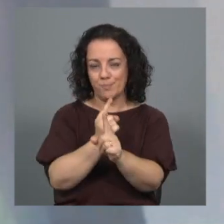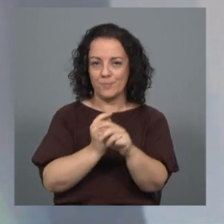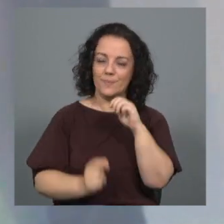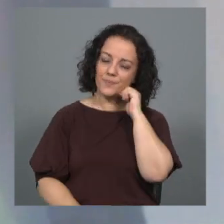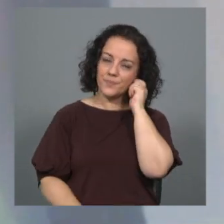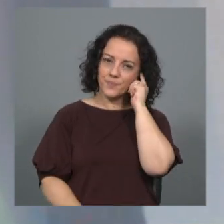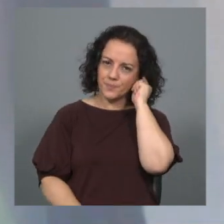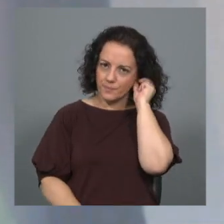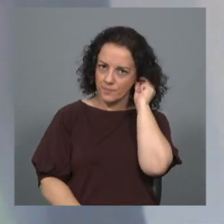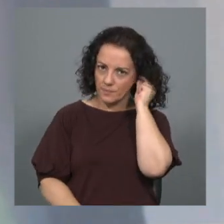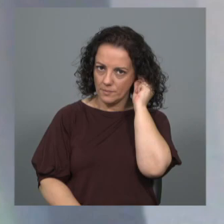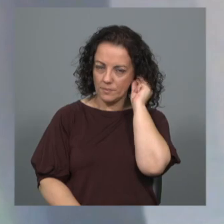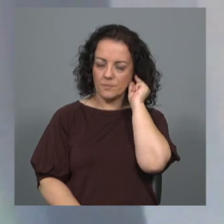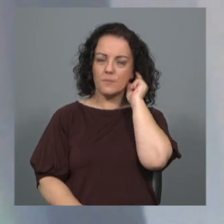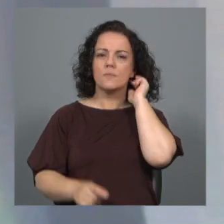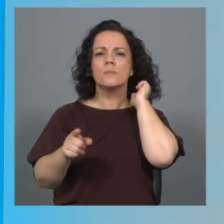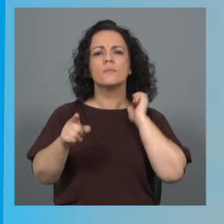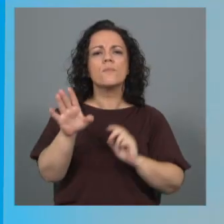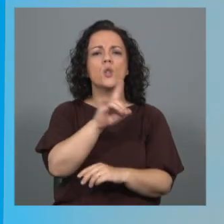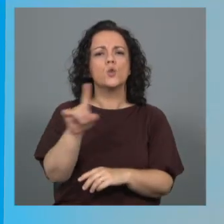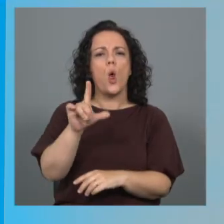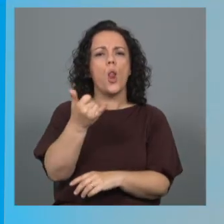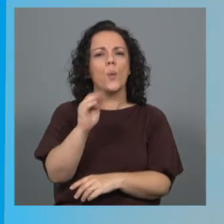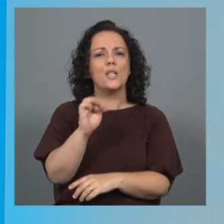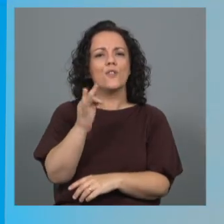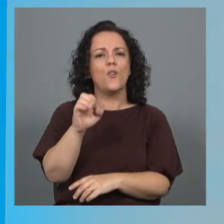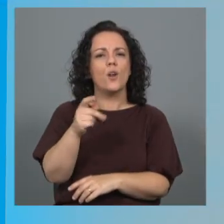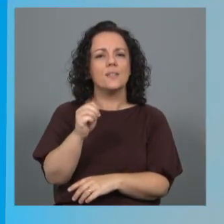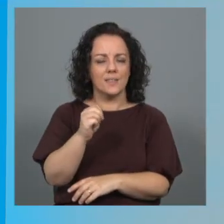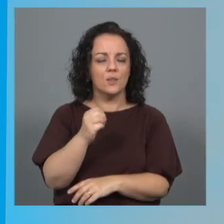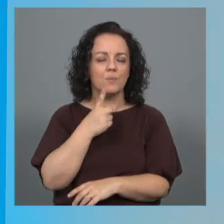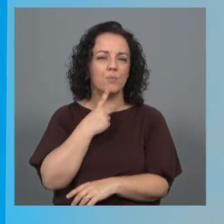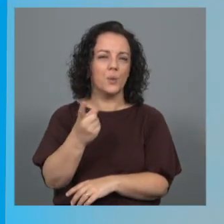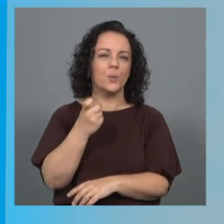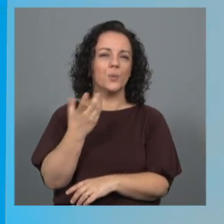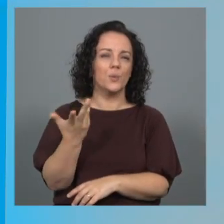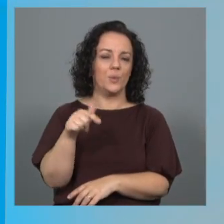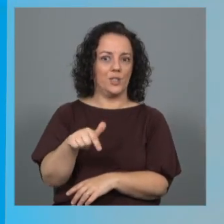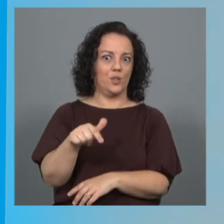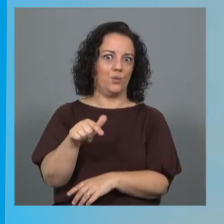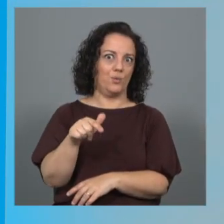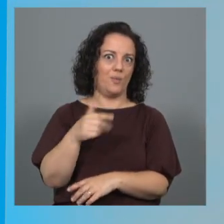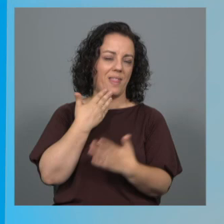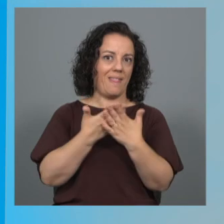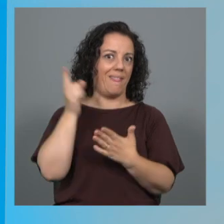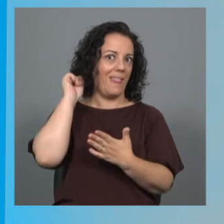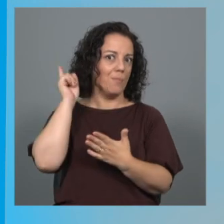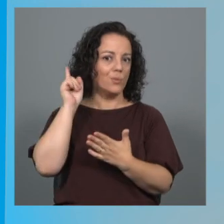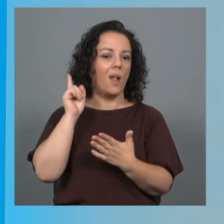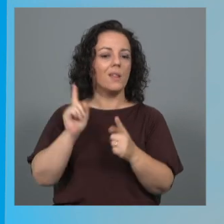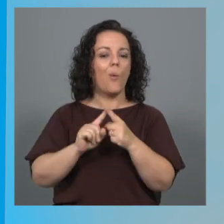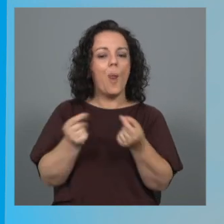Fontes, este é um canal também muito importante para aproximar as comunidades